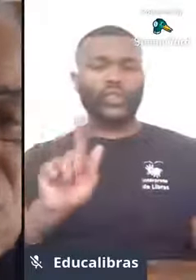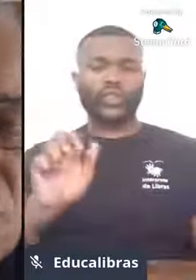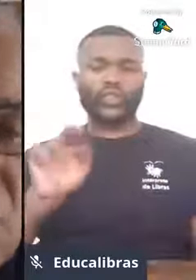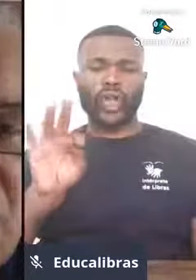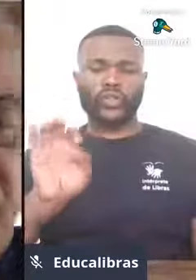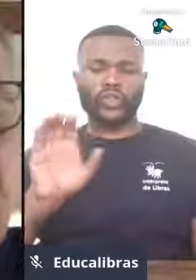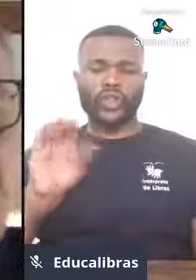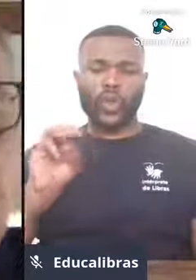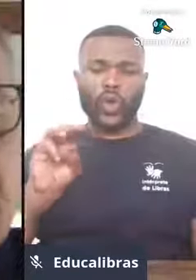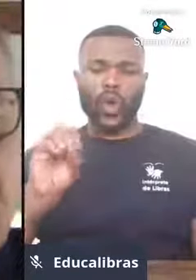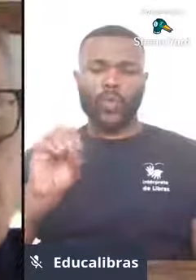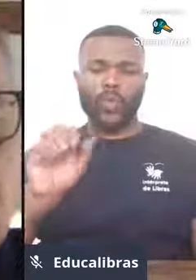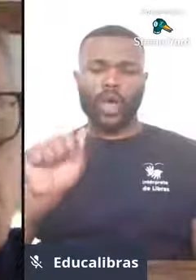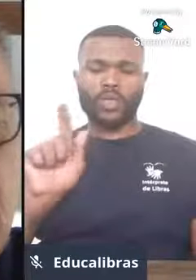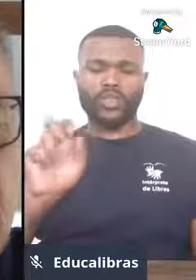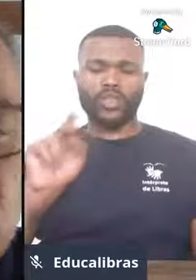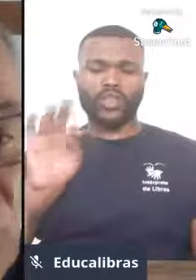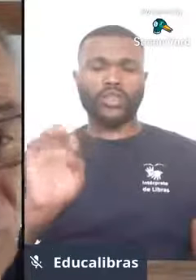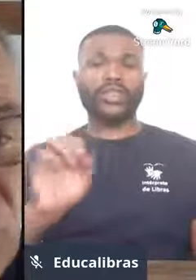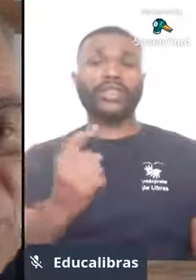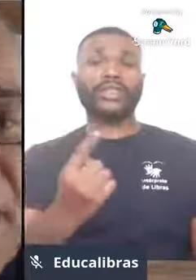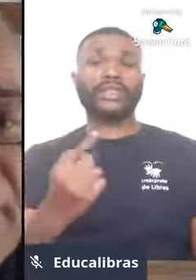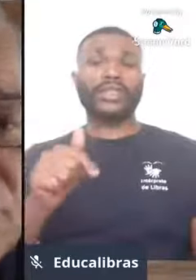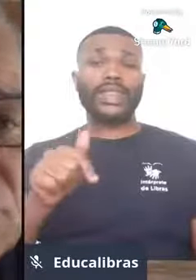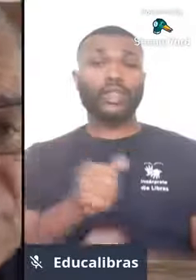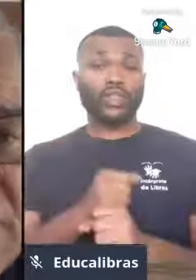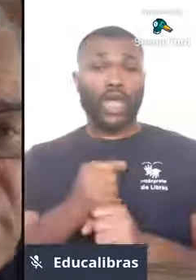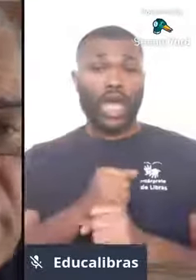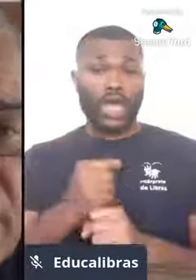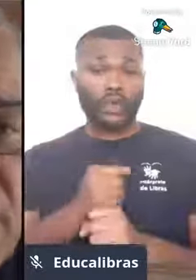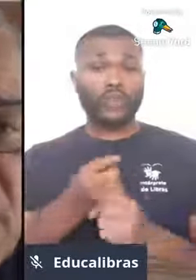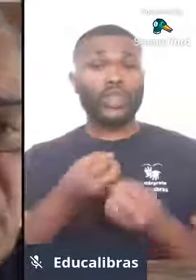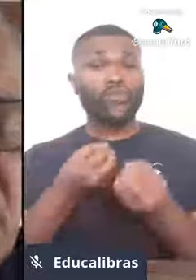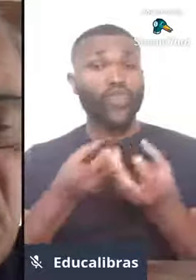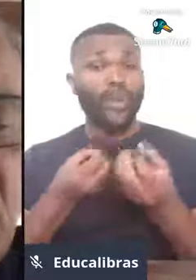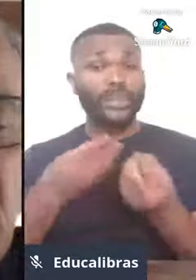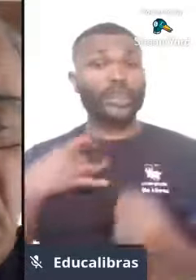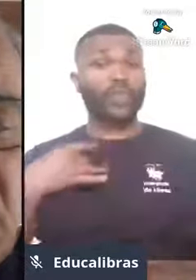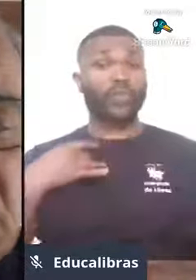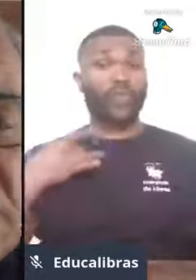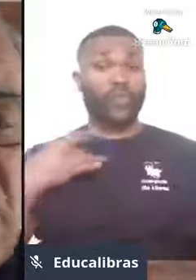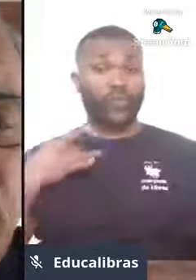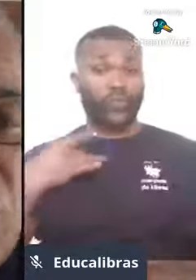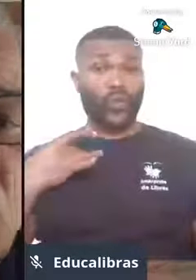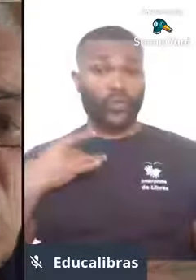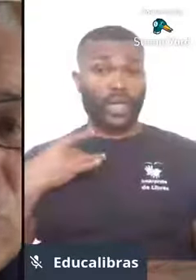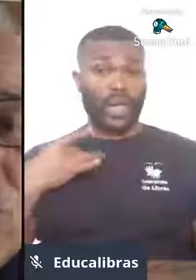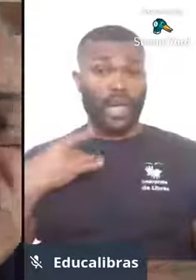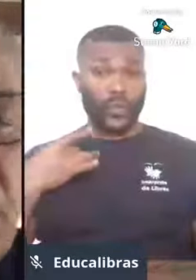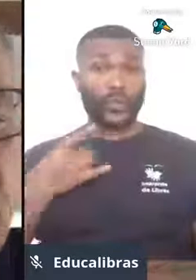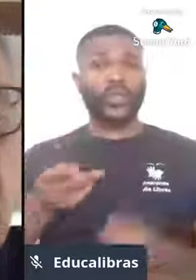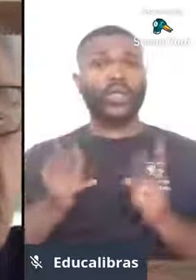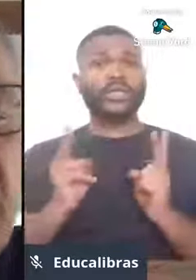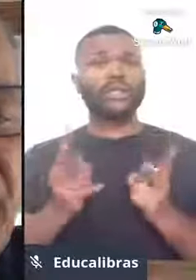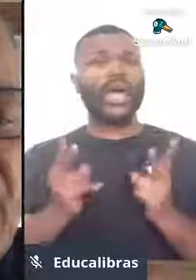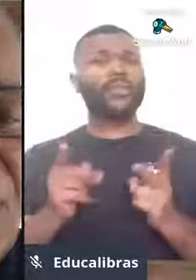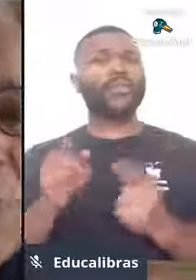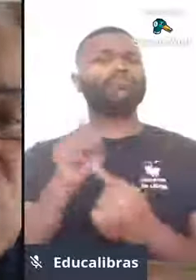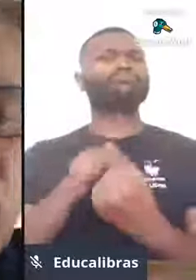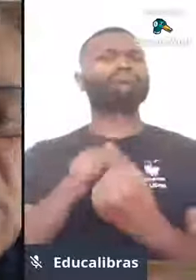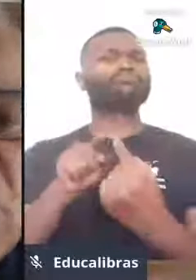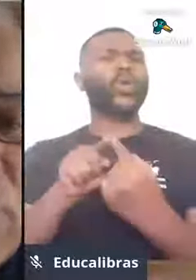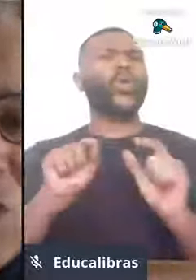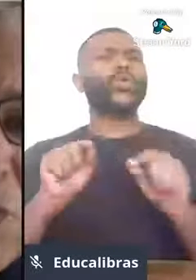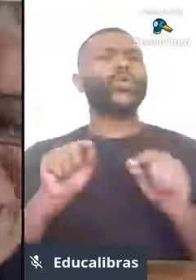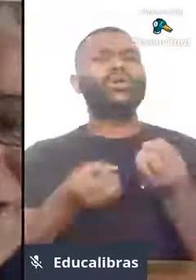anos levando informação, como voluntário, sempre. E sempre no intuito de levar informações